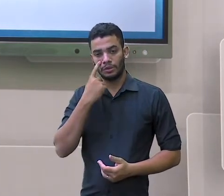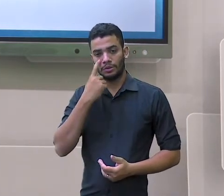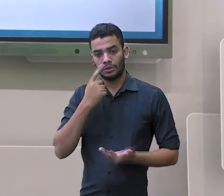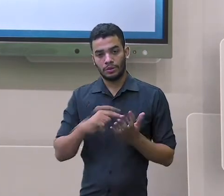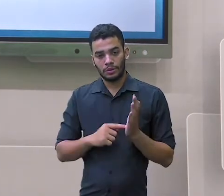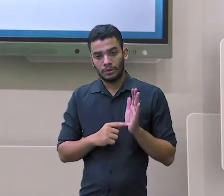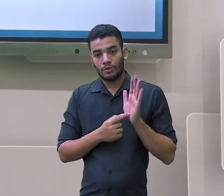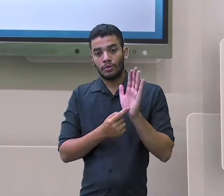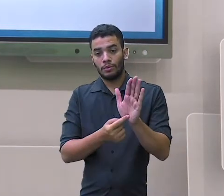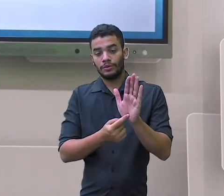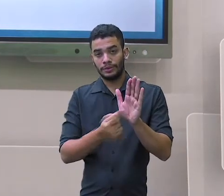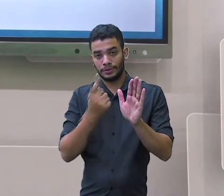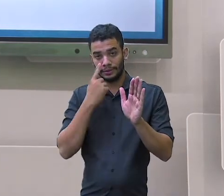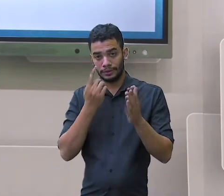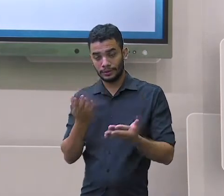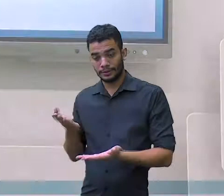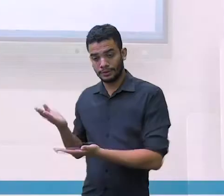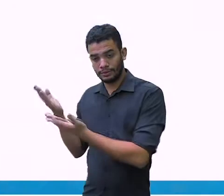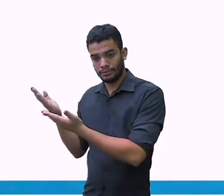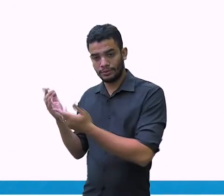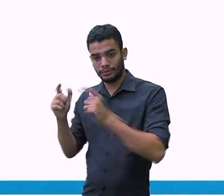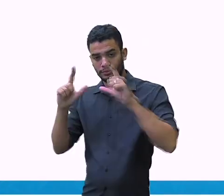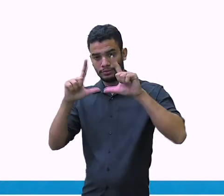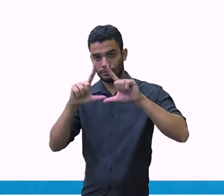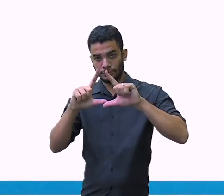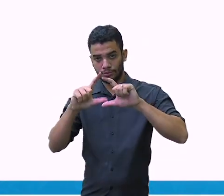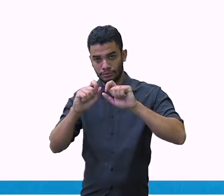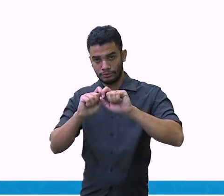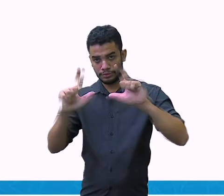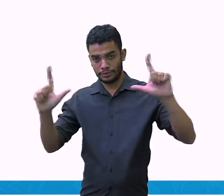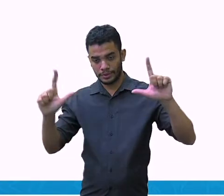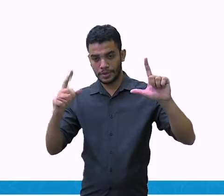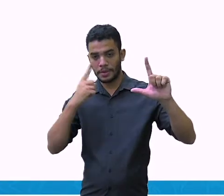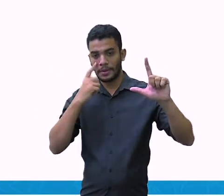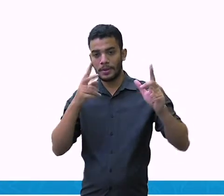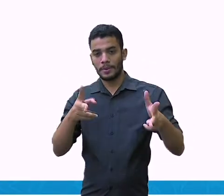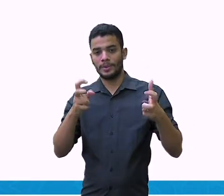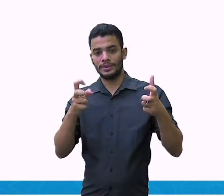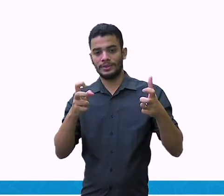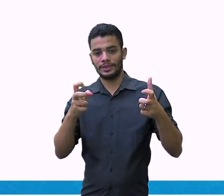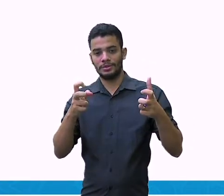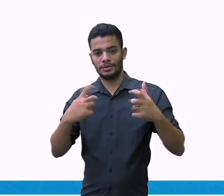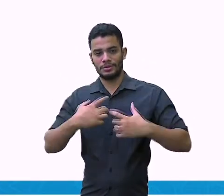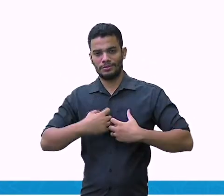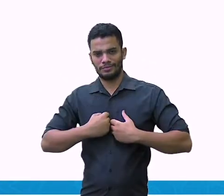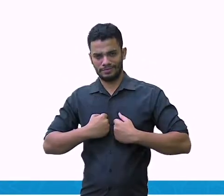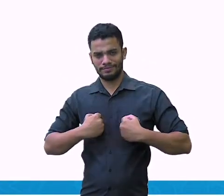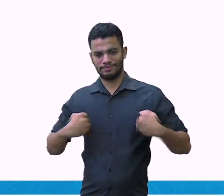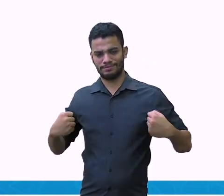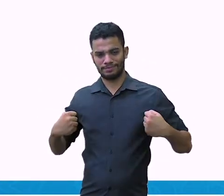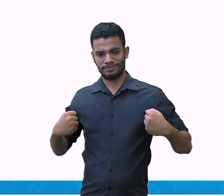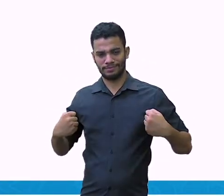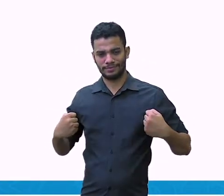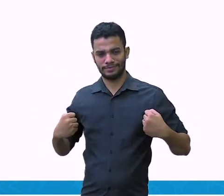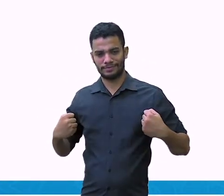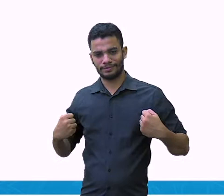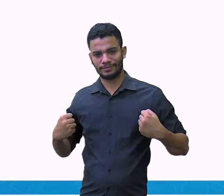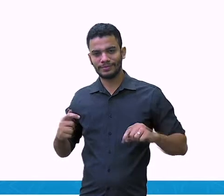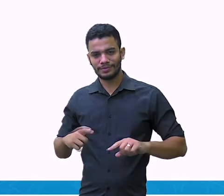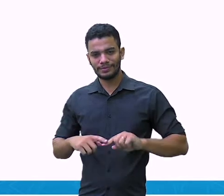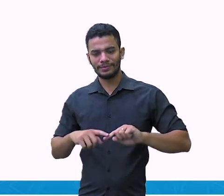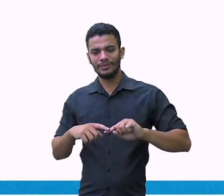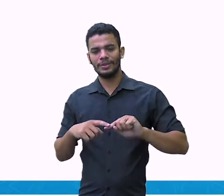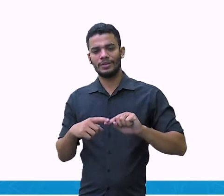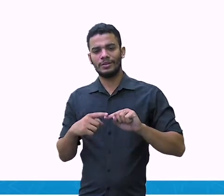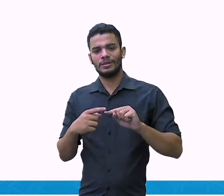fantástica esta imagem. Poderia ser você, poderia ser eu, né? Abrindo o que é